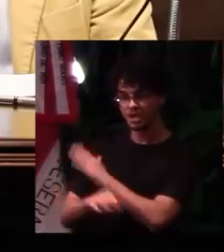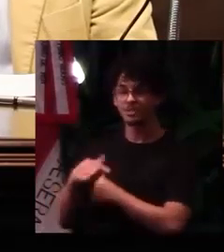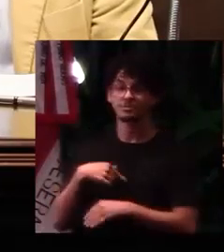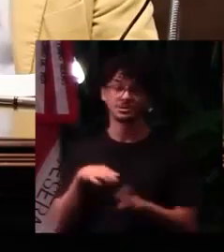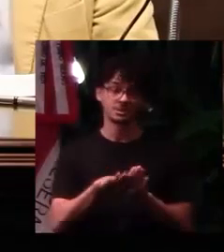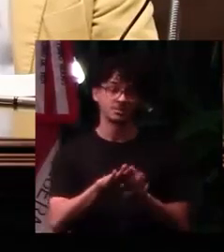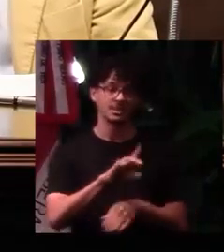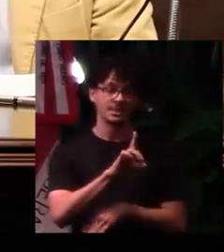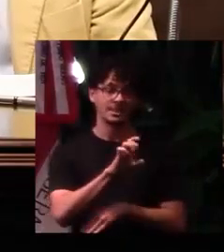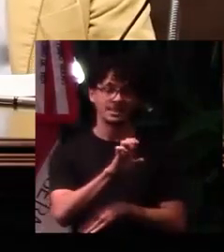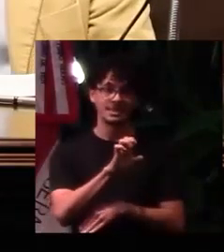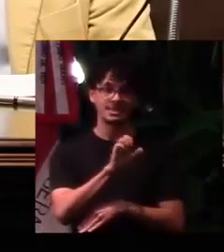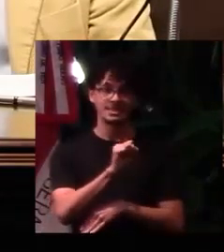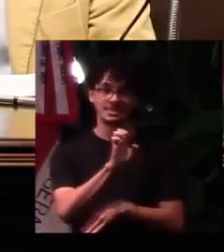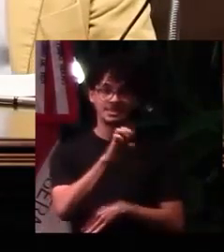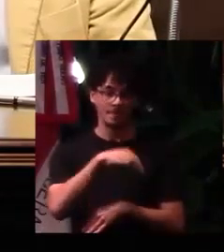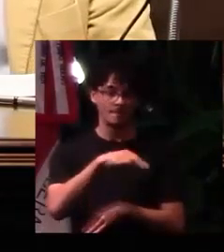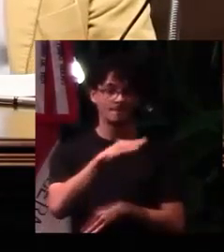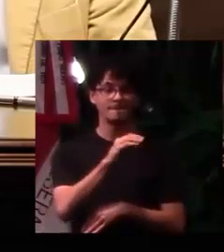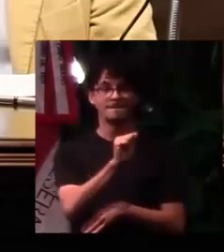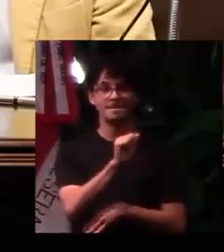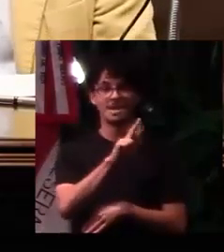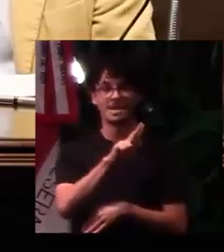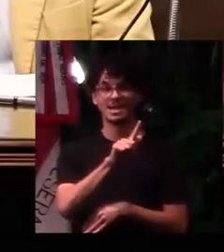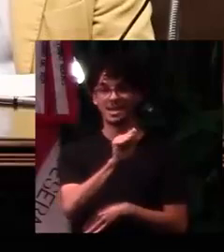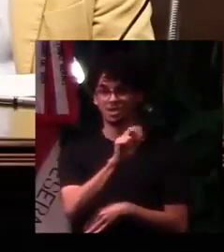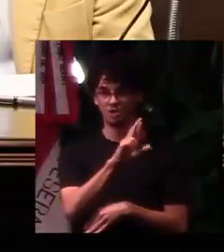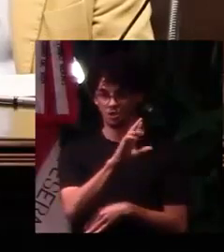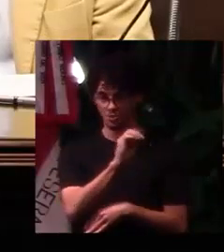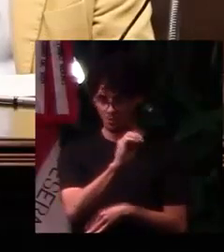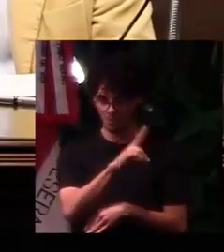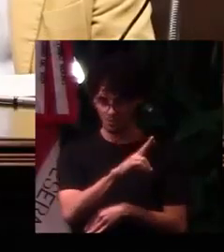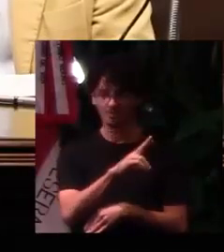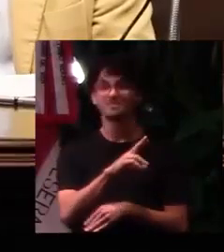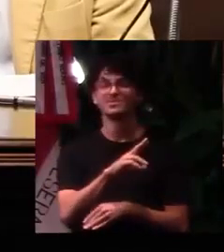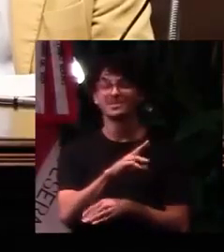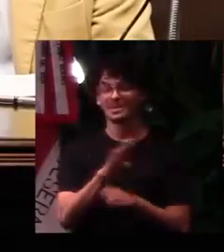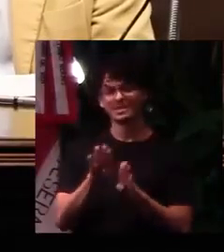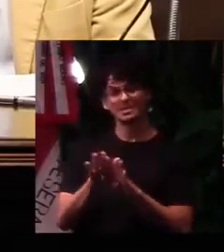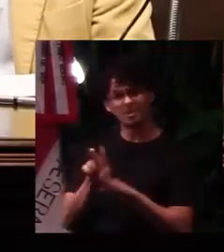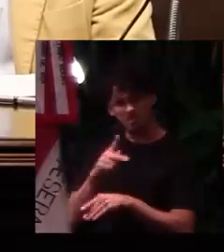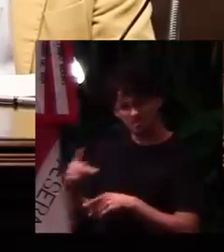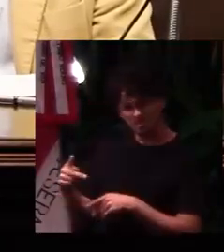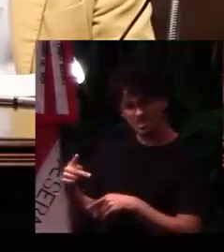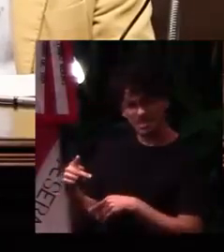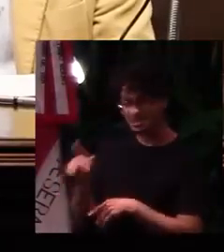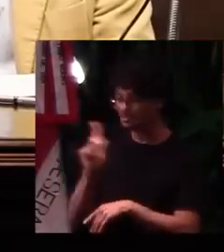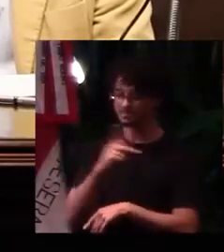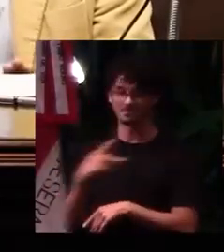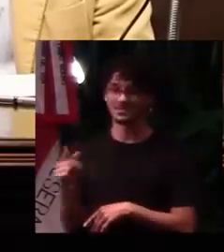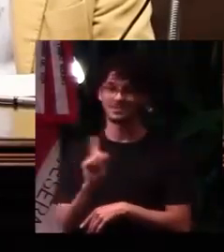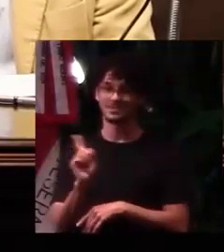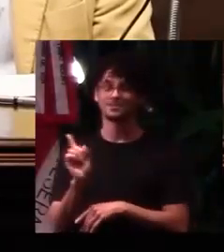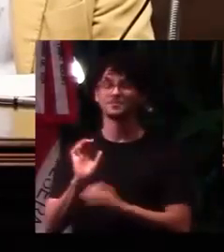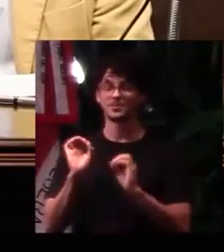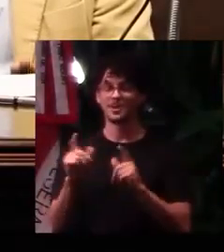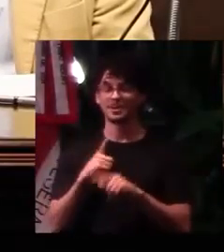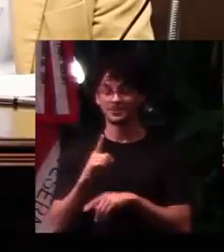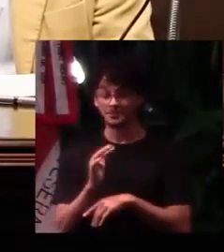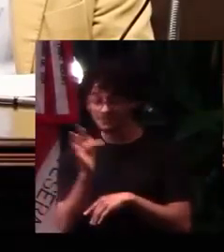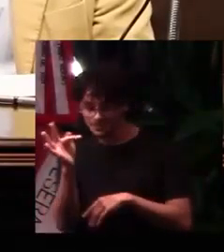desembargador e presidente, né? Não, presidente não. Não? Então é desembargador, mas é porque, né, proximamente vai se